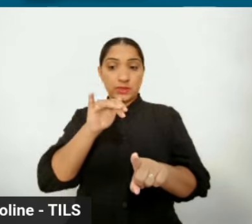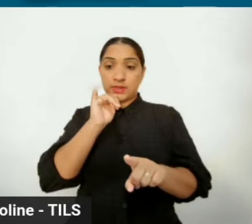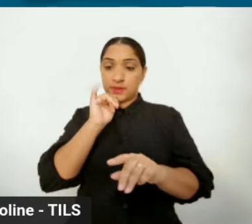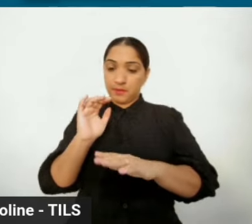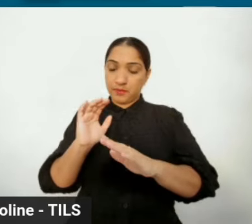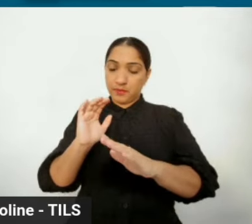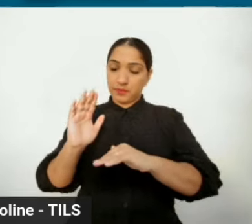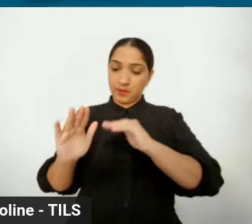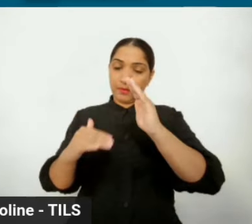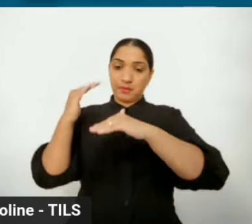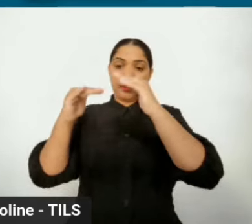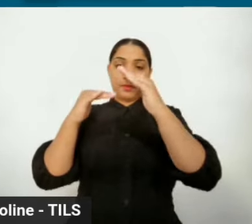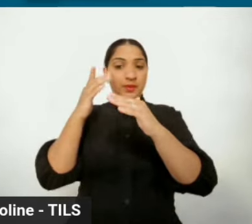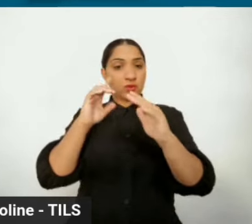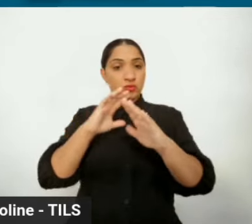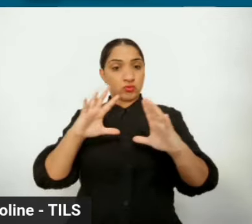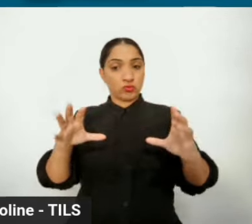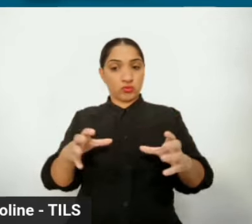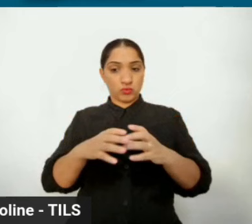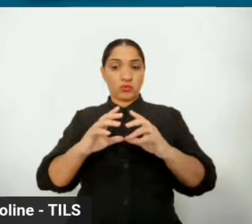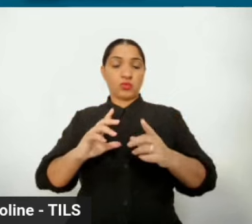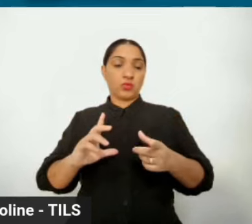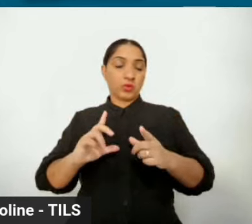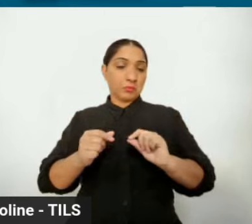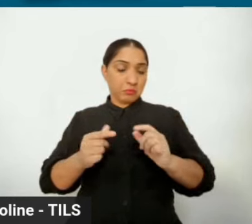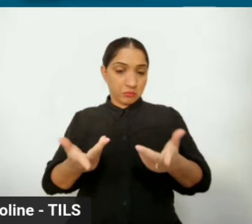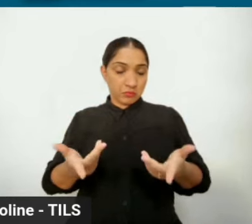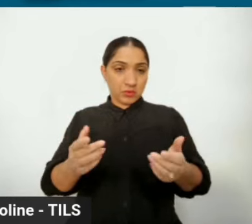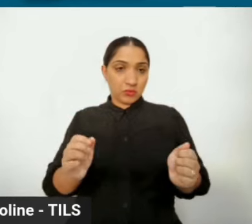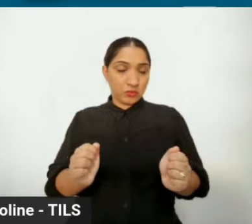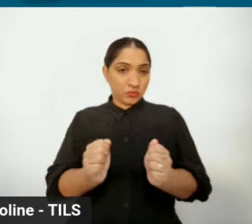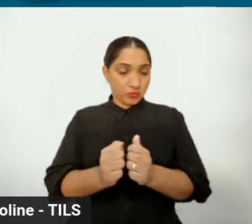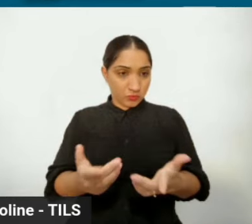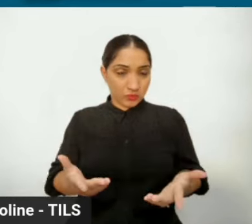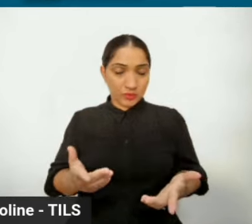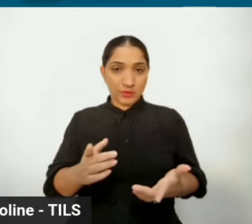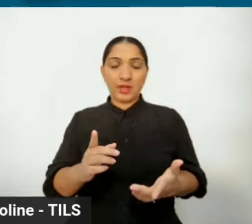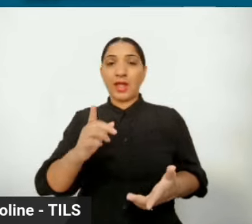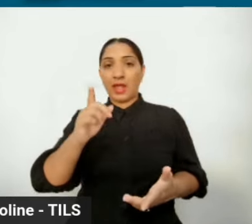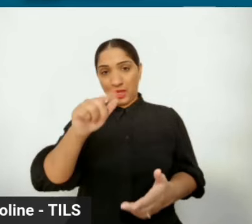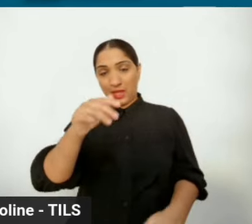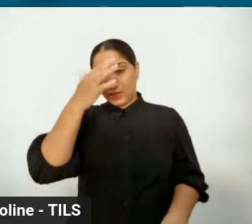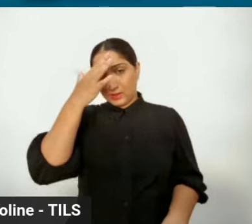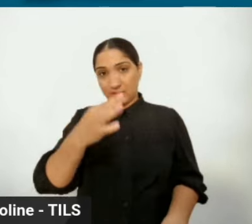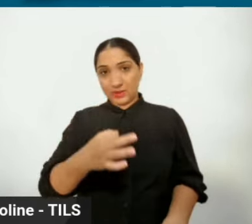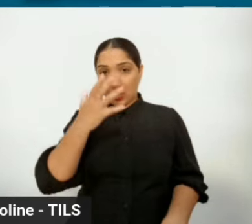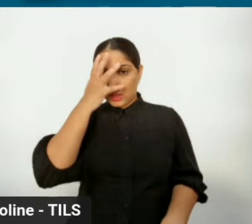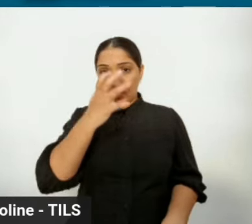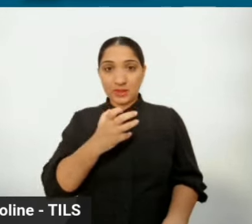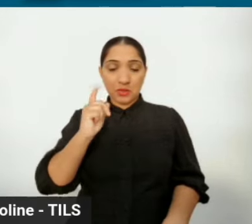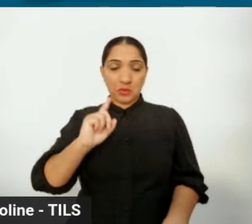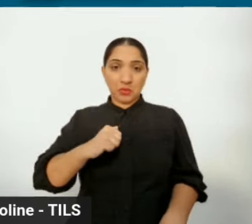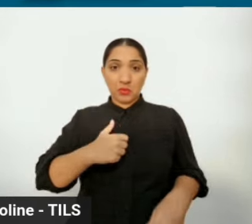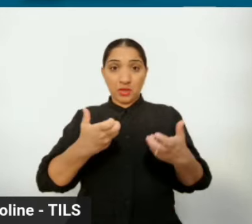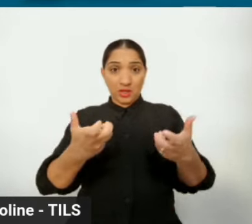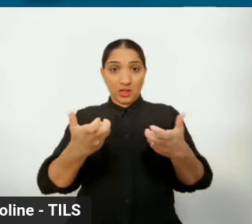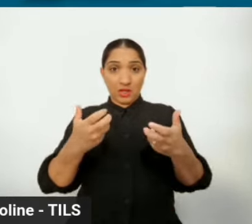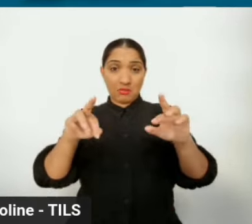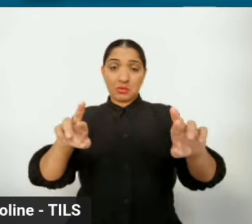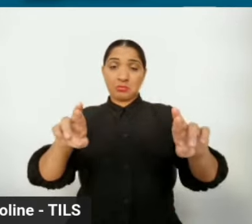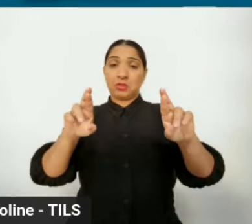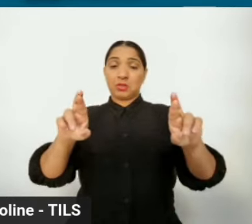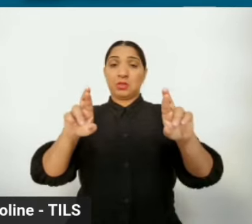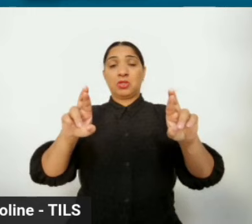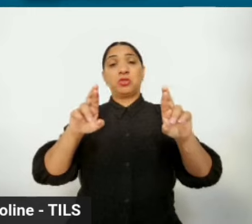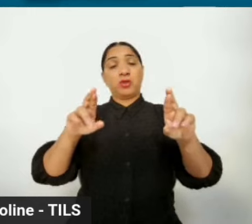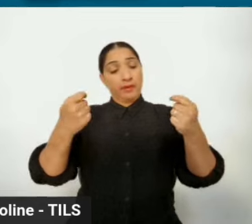Lei Brasileira de Inclusão, o anseio realmente é muito grande e correto. Nós temos que ter mesmo essa expectativa da